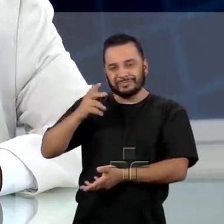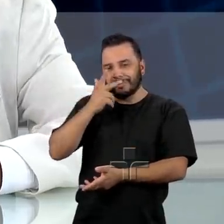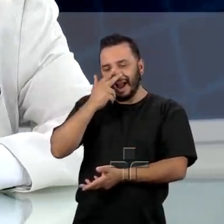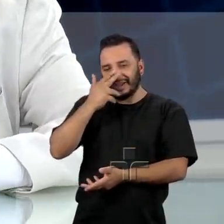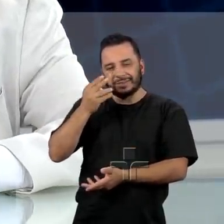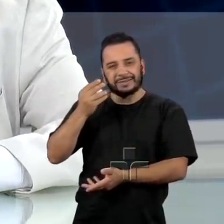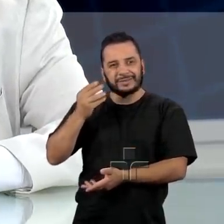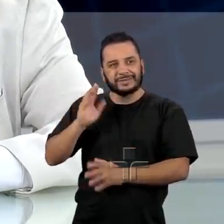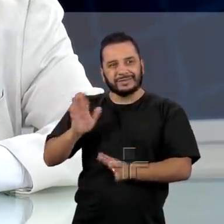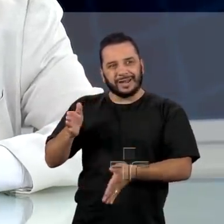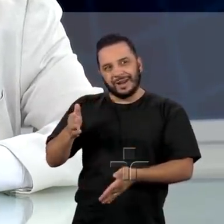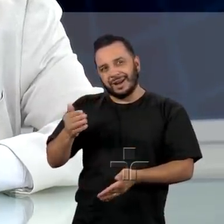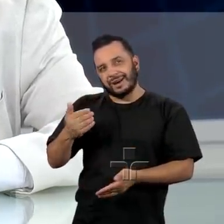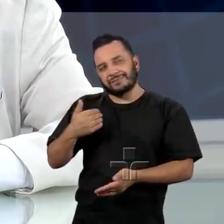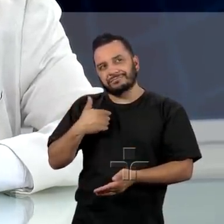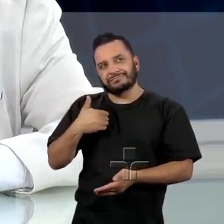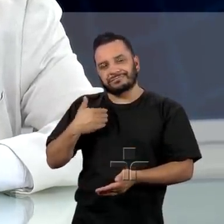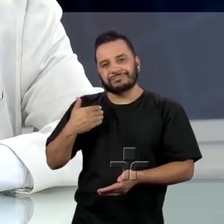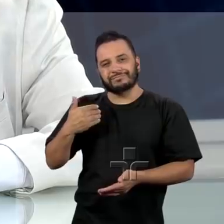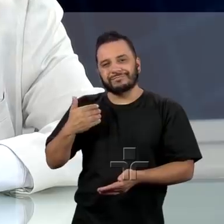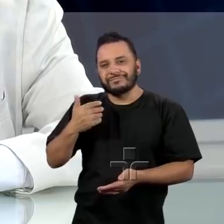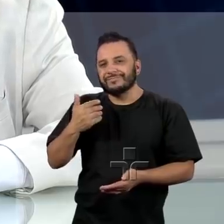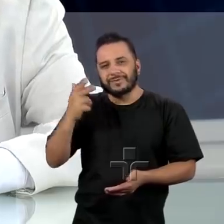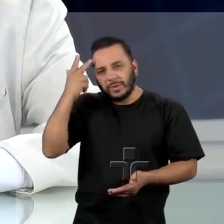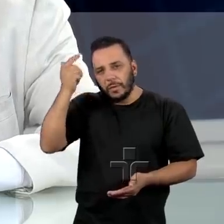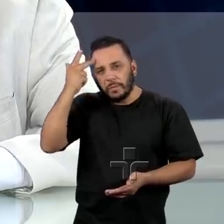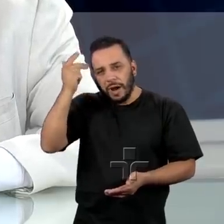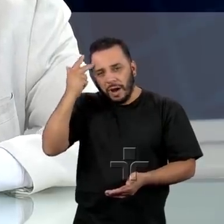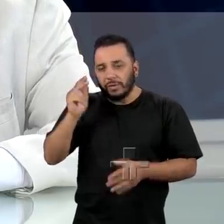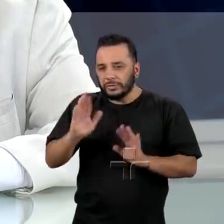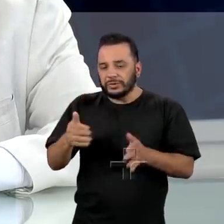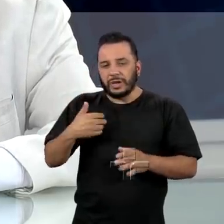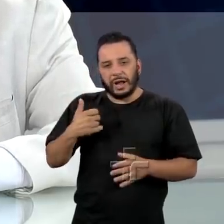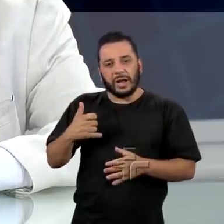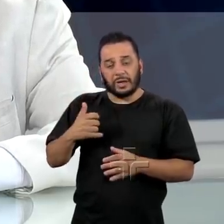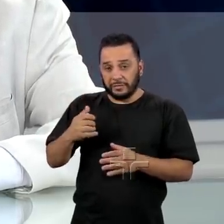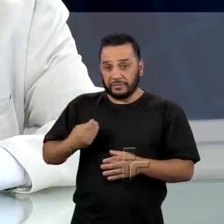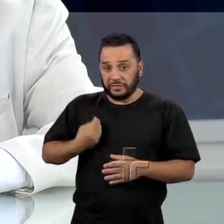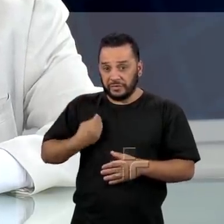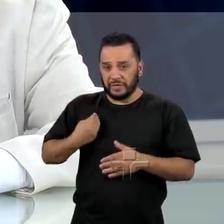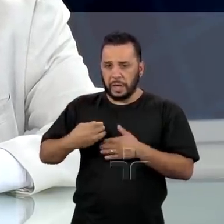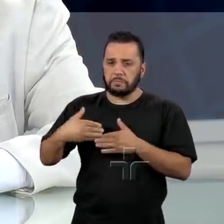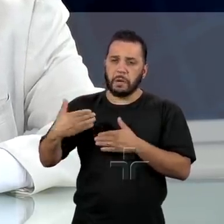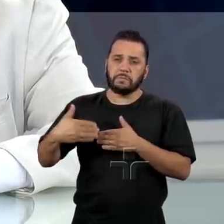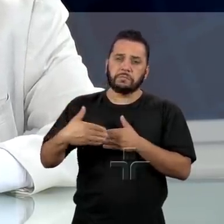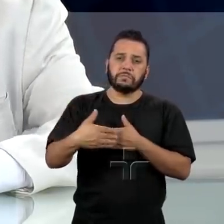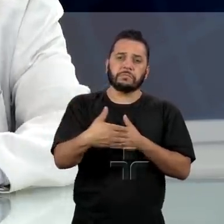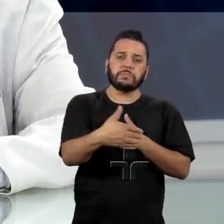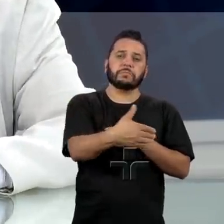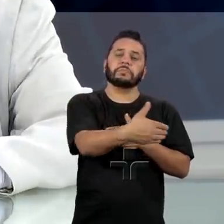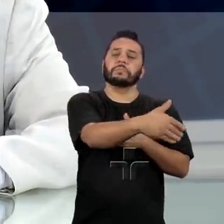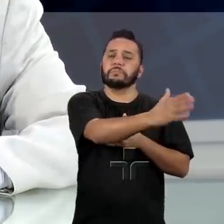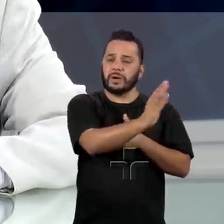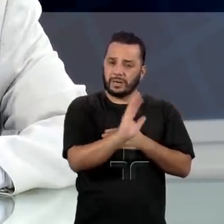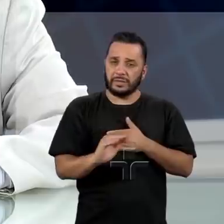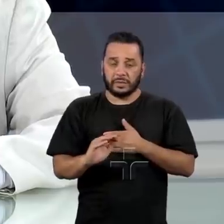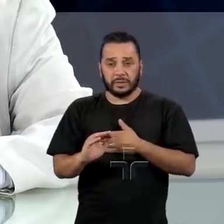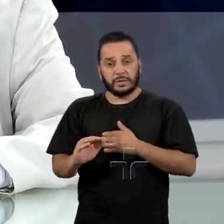Então, faz parte do envelhecimento ativo, já que você vai viver mais, Isso tem a ver com um dia ninguém